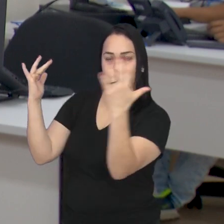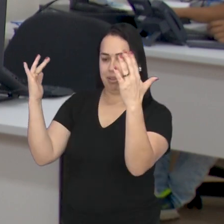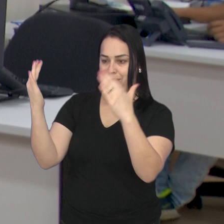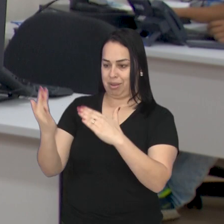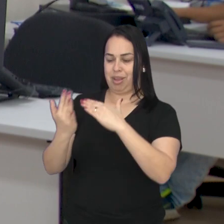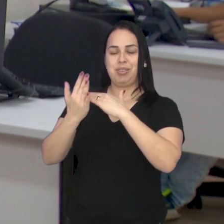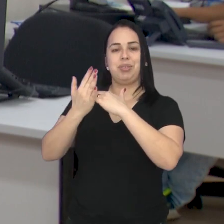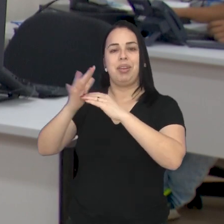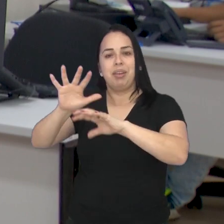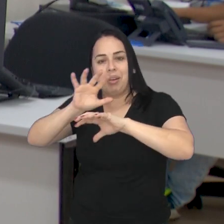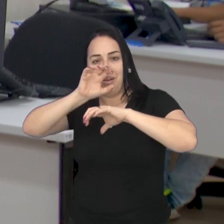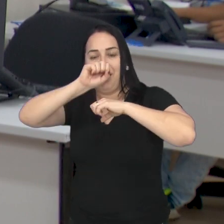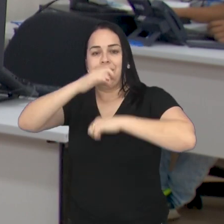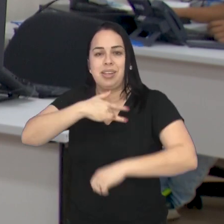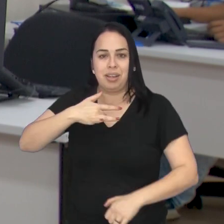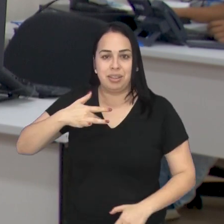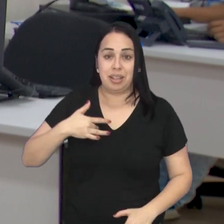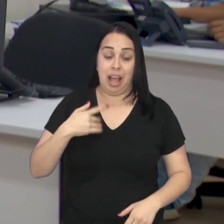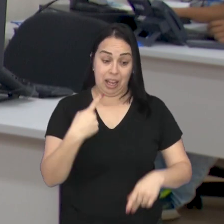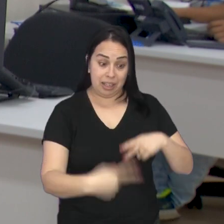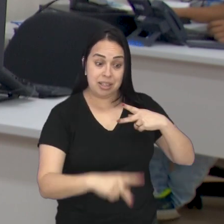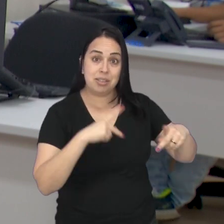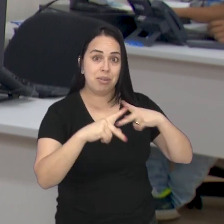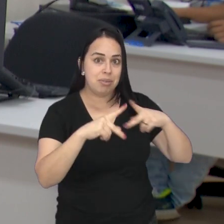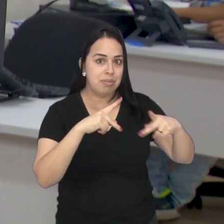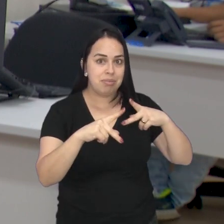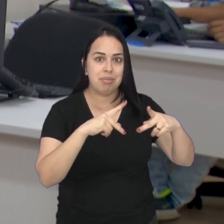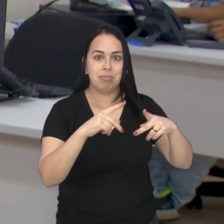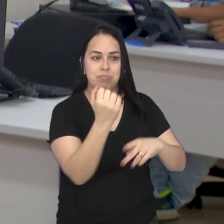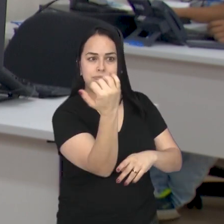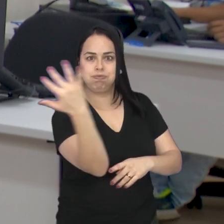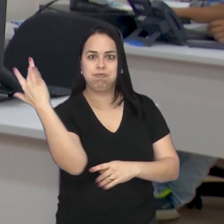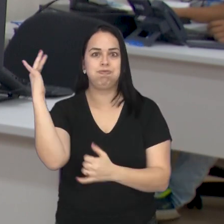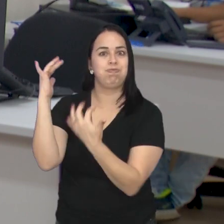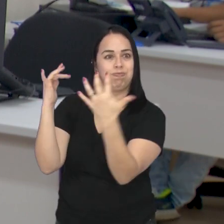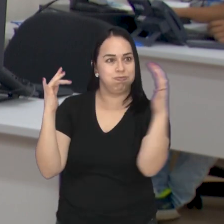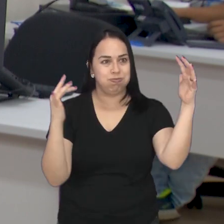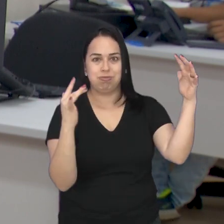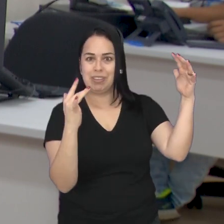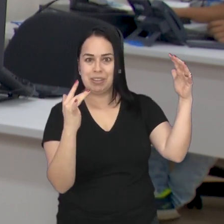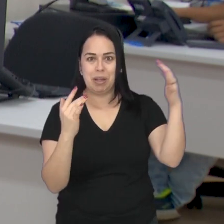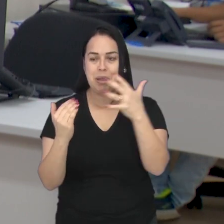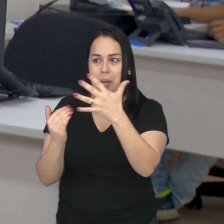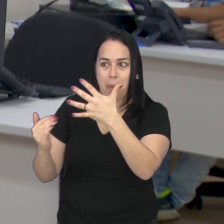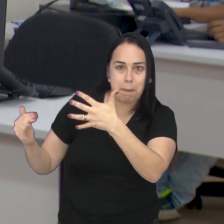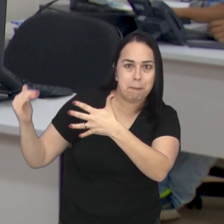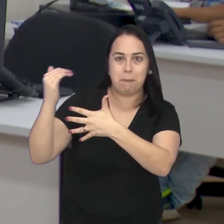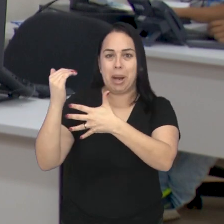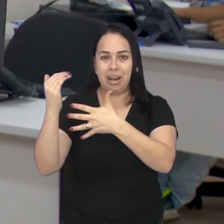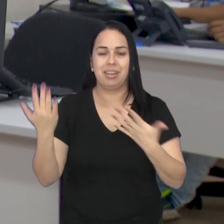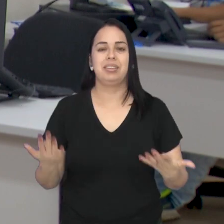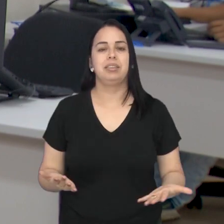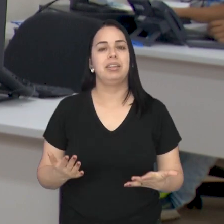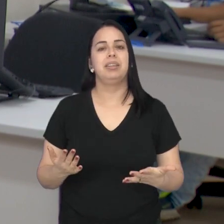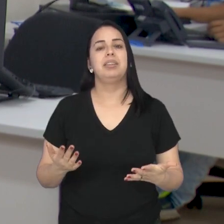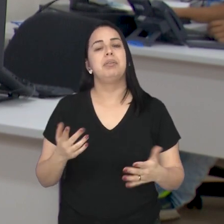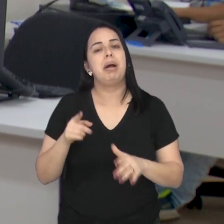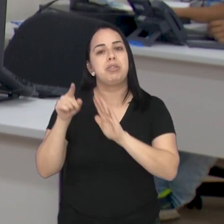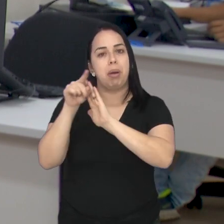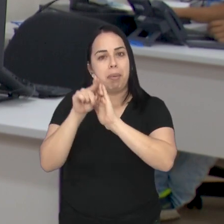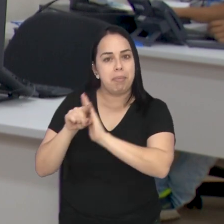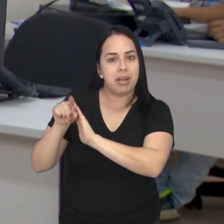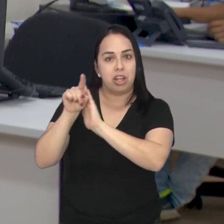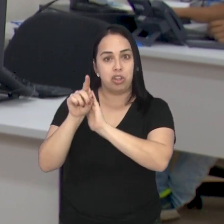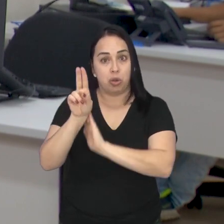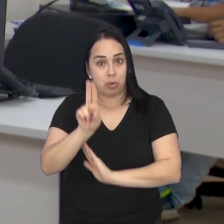saúde? Pois é, a boa notícia é que São José é considerada uma das cidades mais arborizadas do país, então a gente tem uma vantagem. Mas